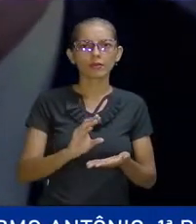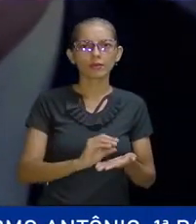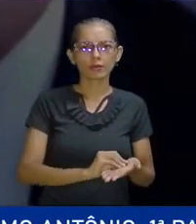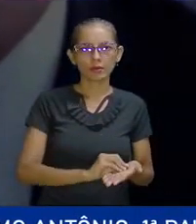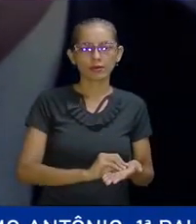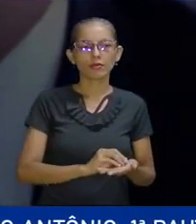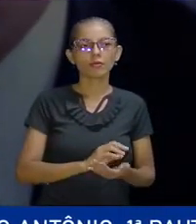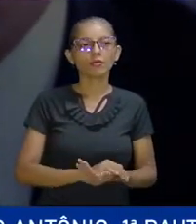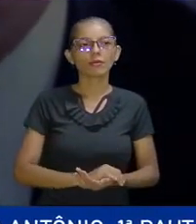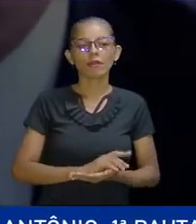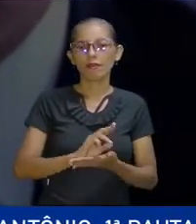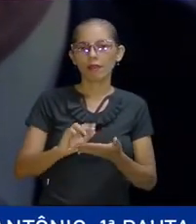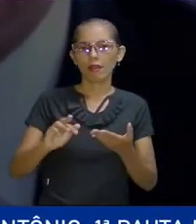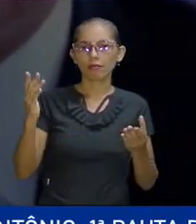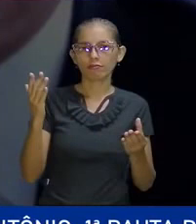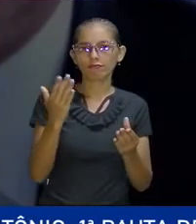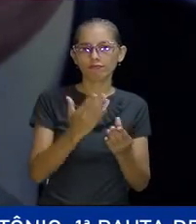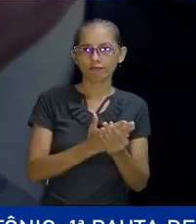diversos processos,